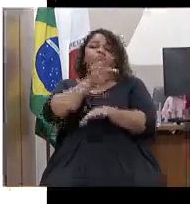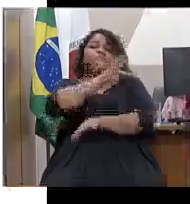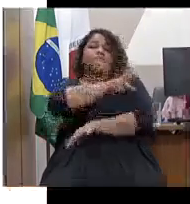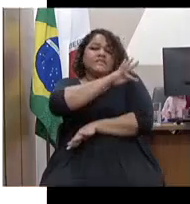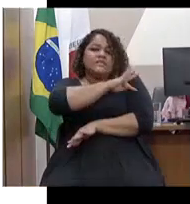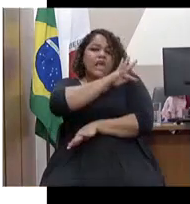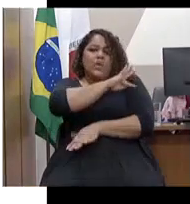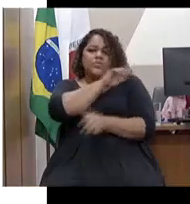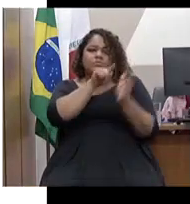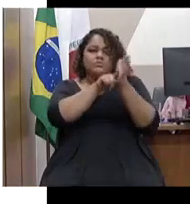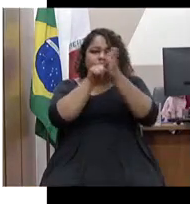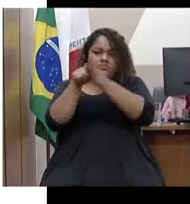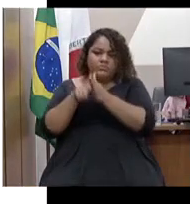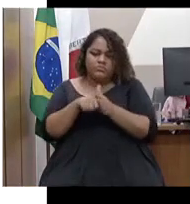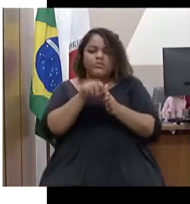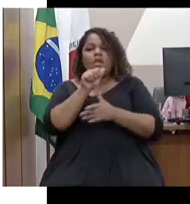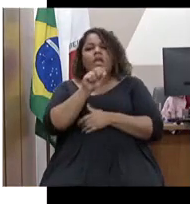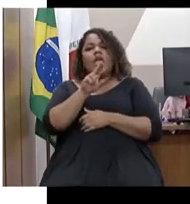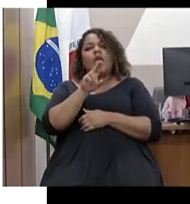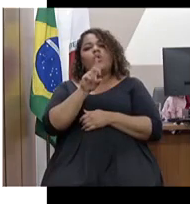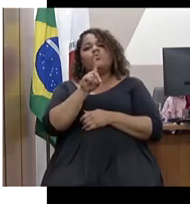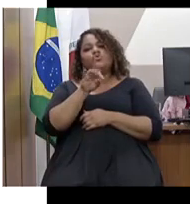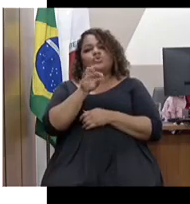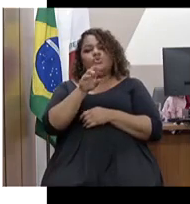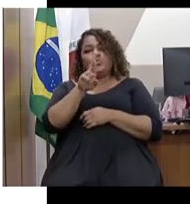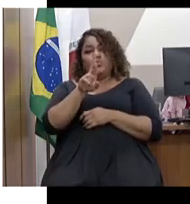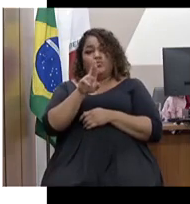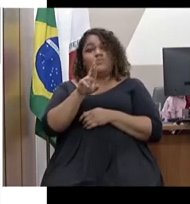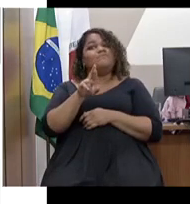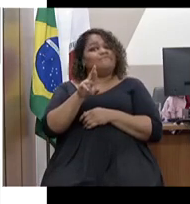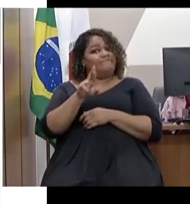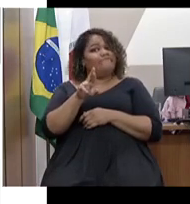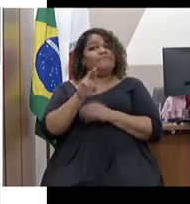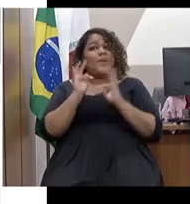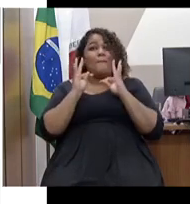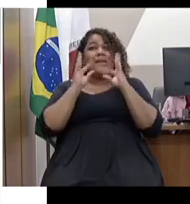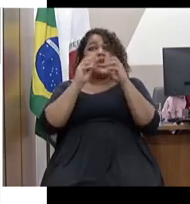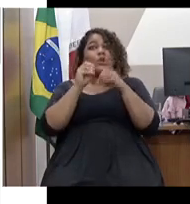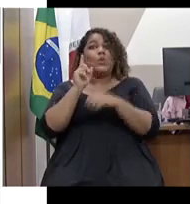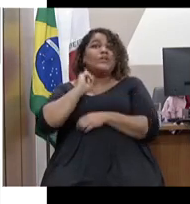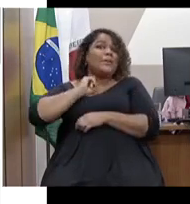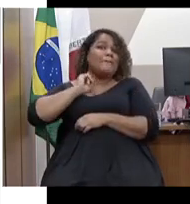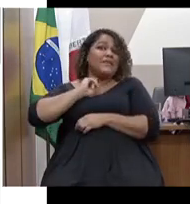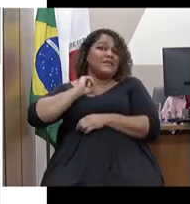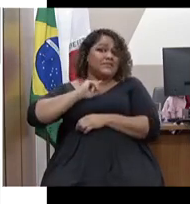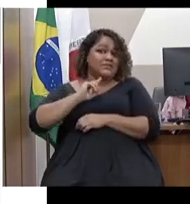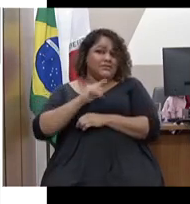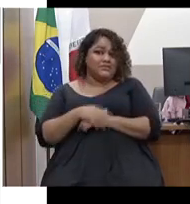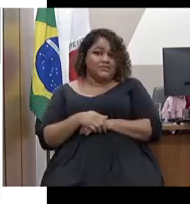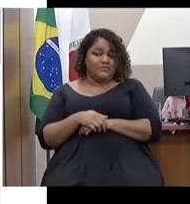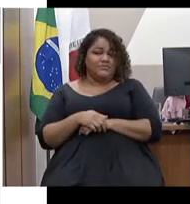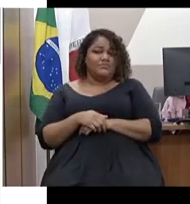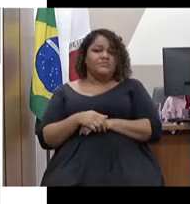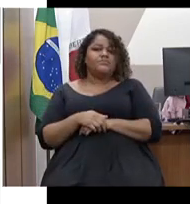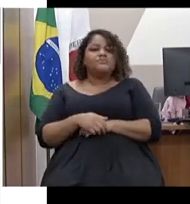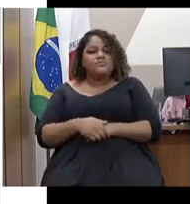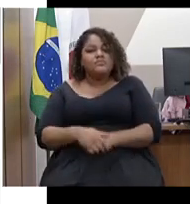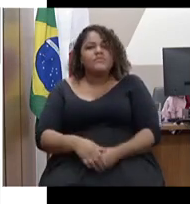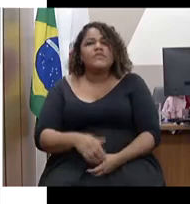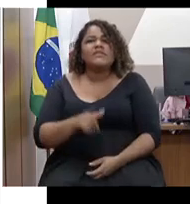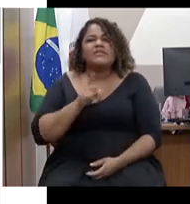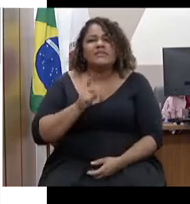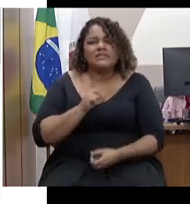8830 e tantos municípios de Minas Gerais né é são são 853